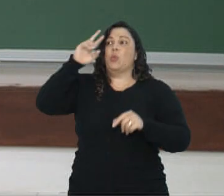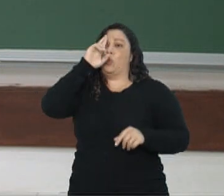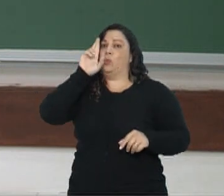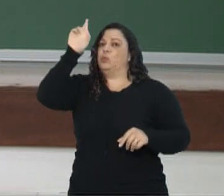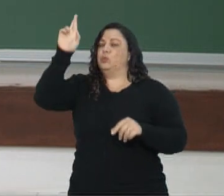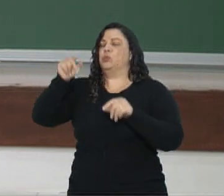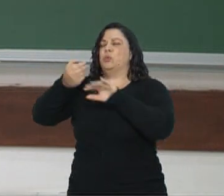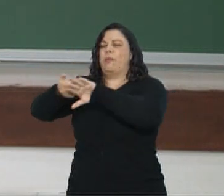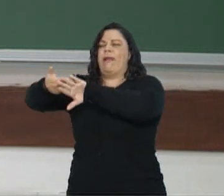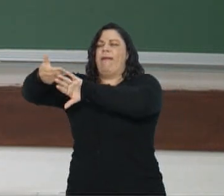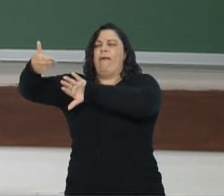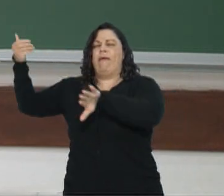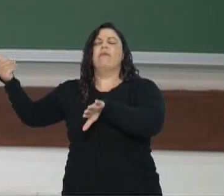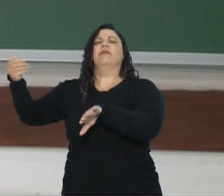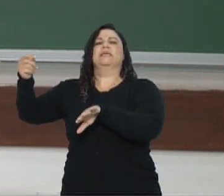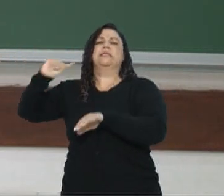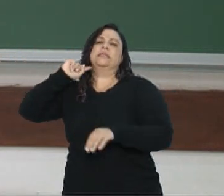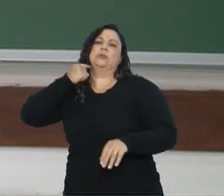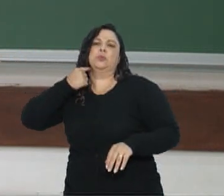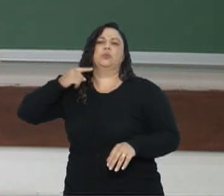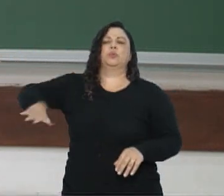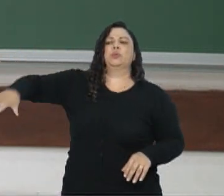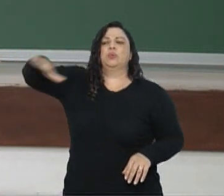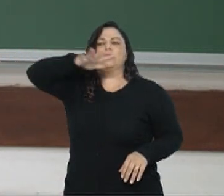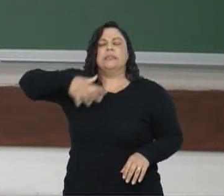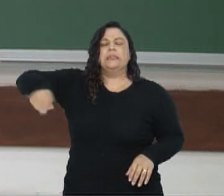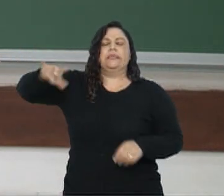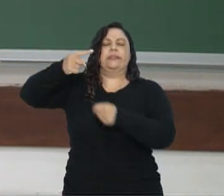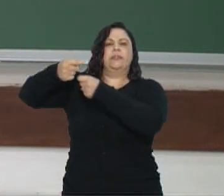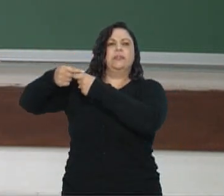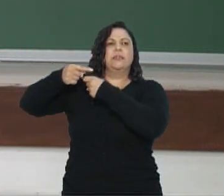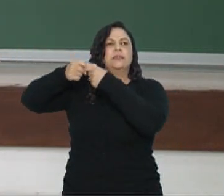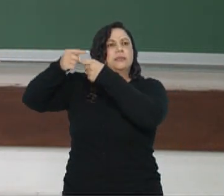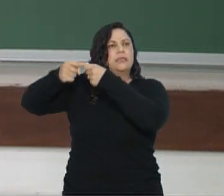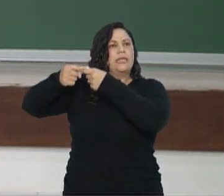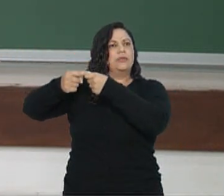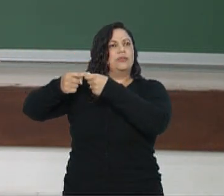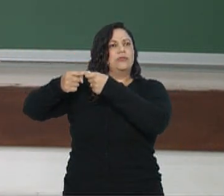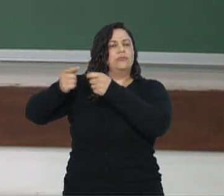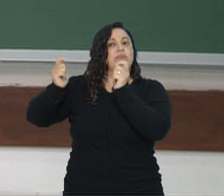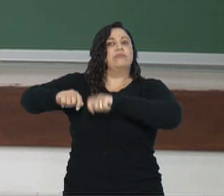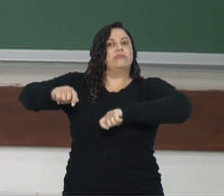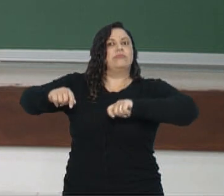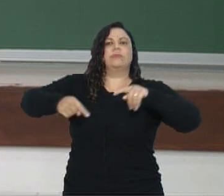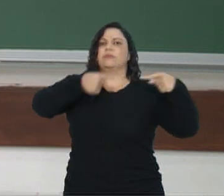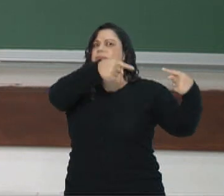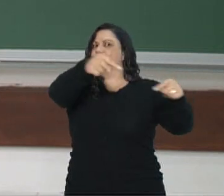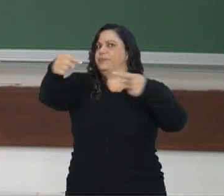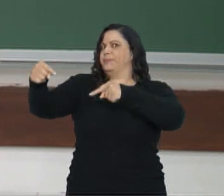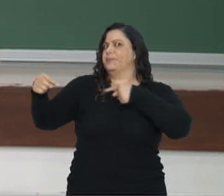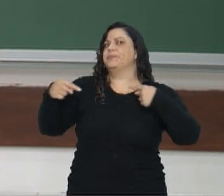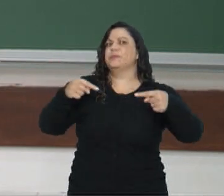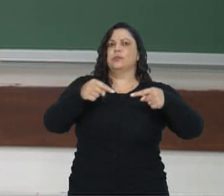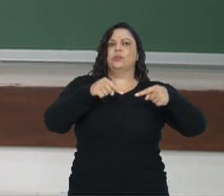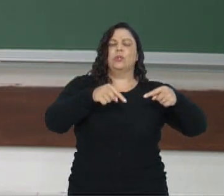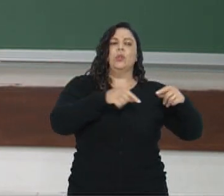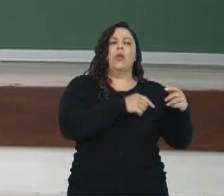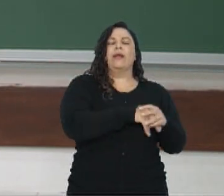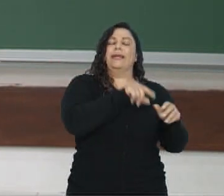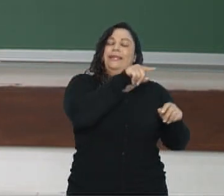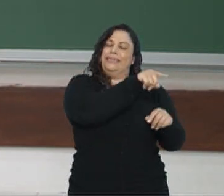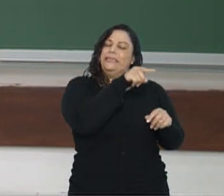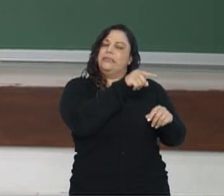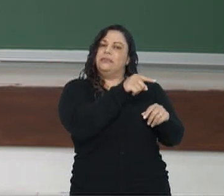da cidade. Esse distanciamento vai ser político. Os trabalhadores não tinham direito a votar ou participar do parlamento,